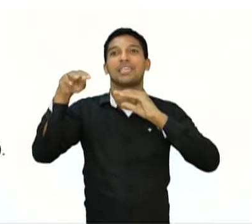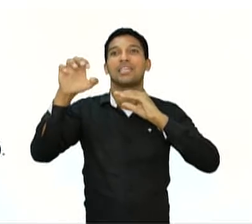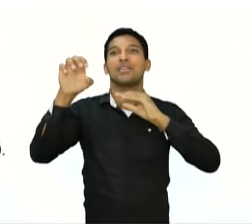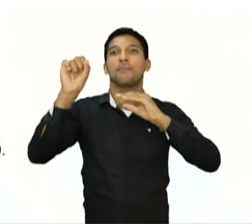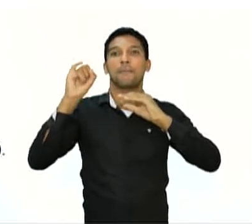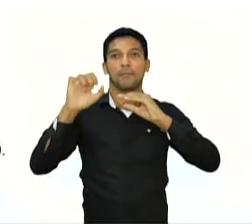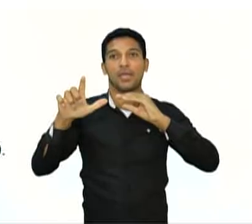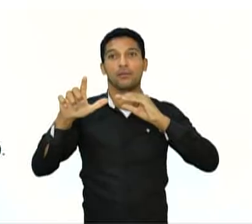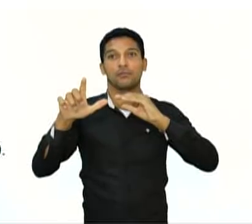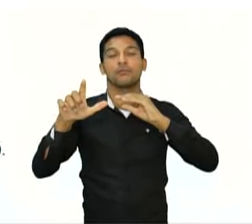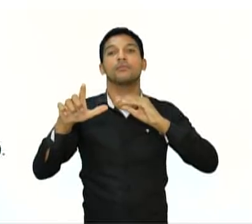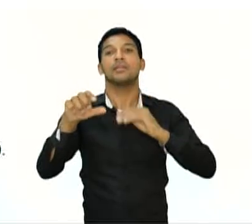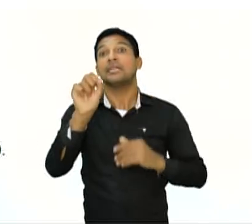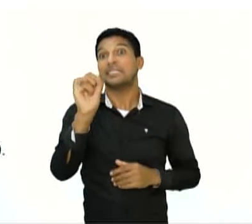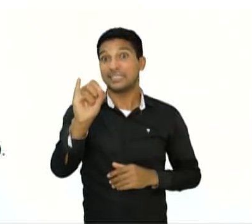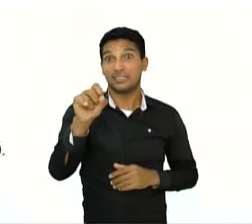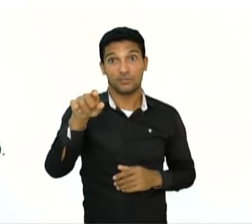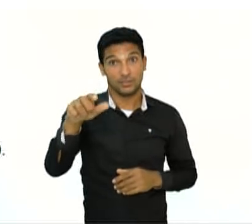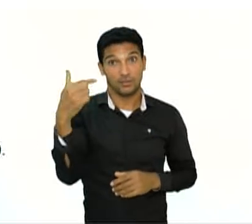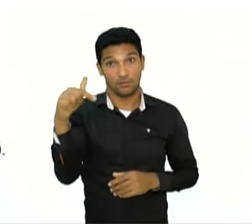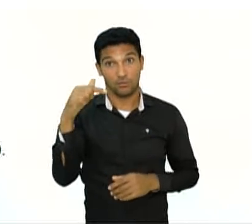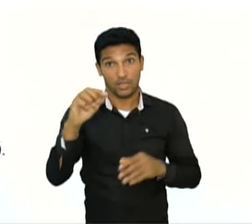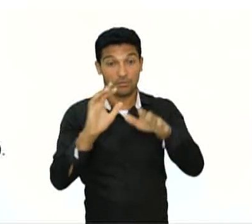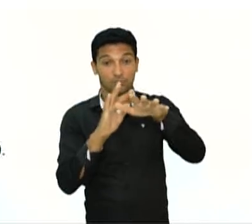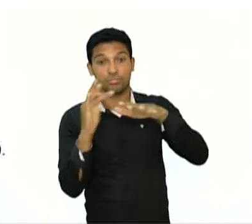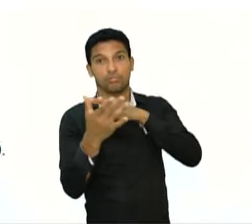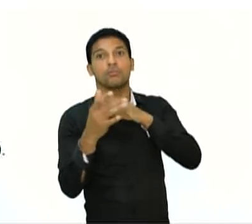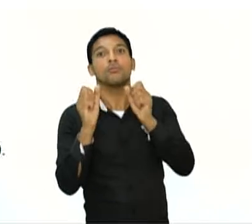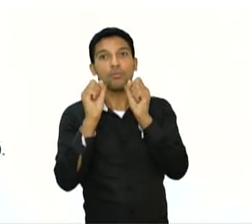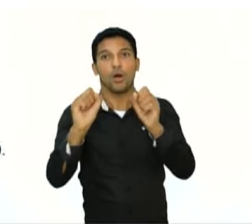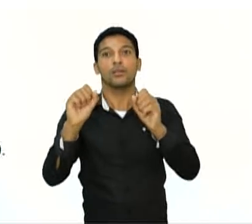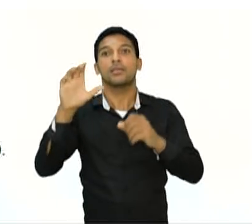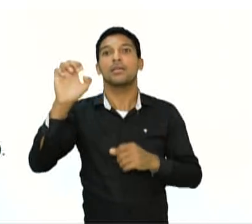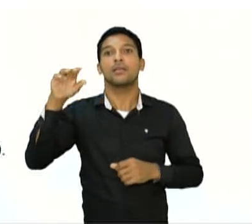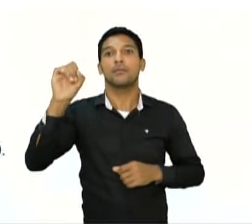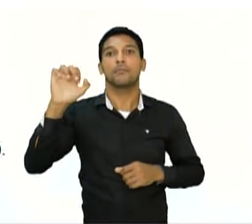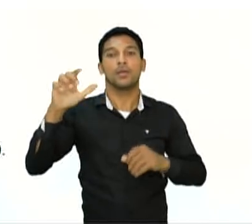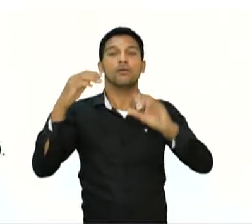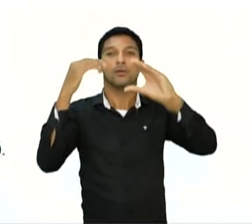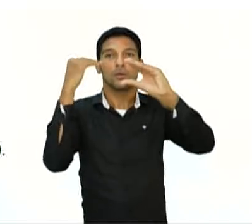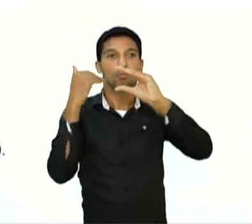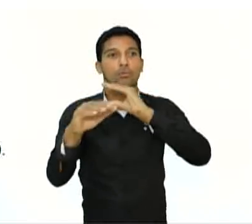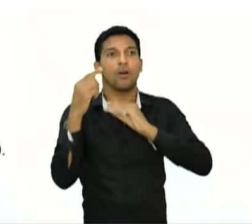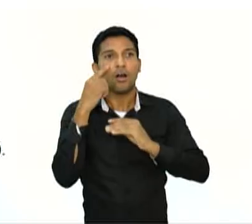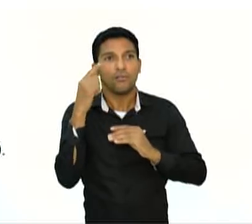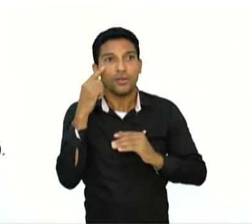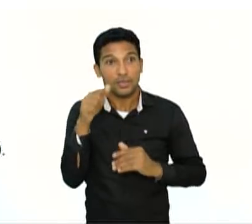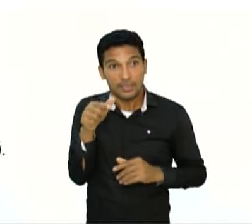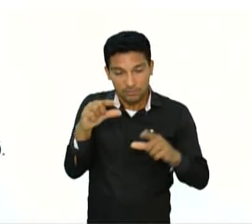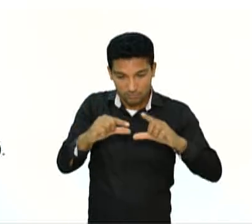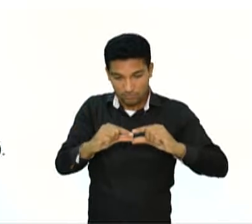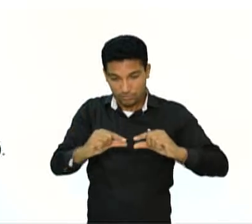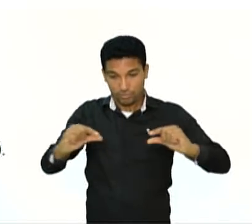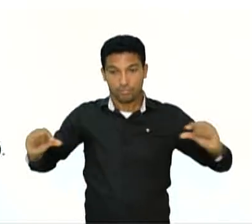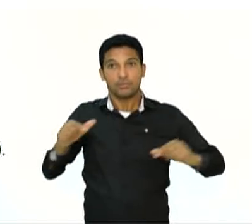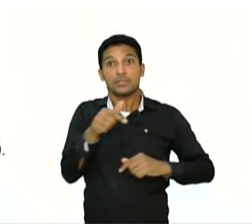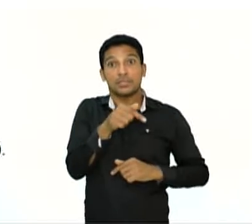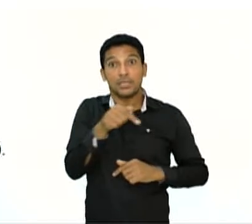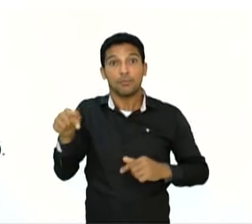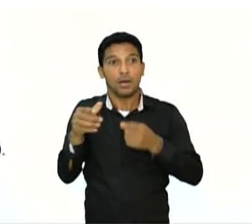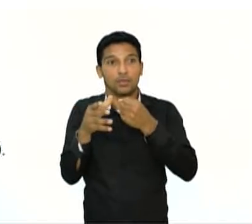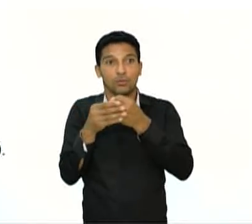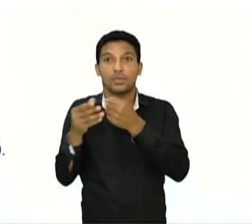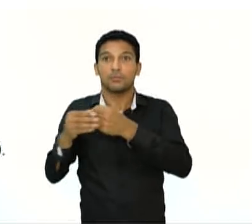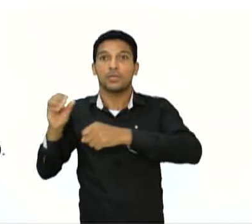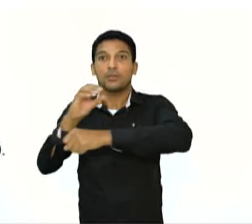escola humanitária. E o que nós podemos falar sobre esse conteúdo? Como nós já vimos